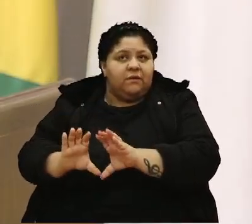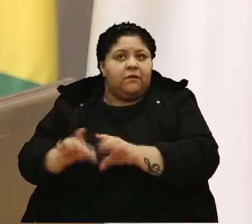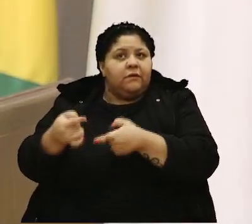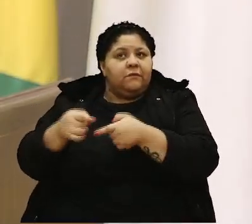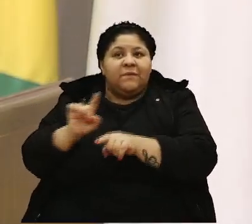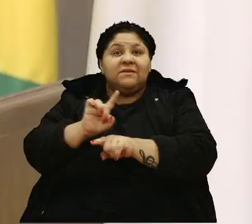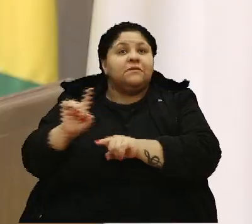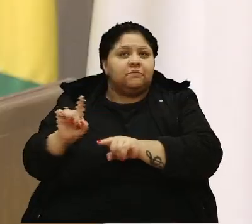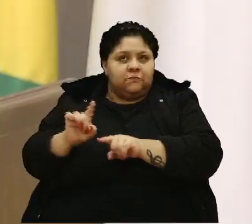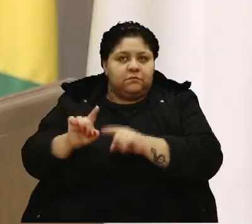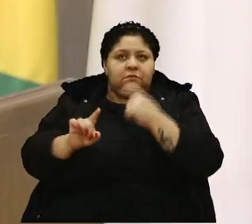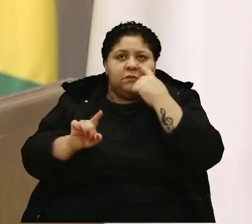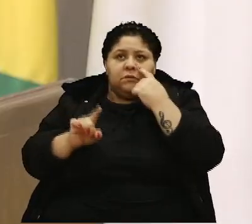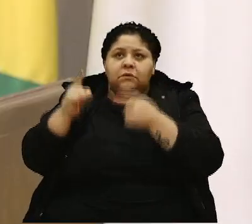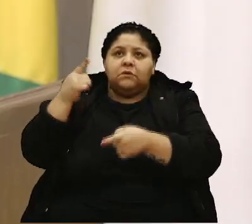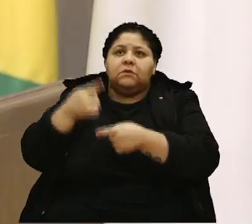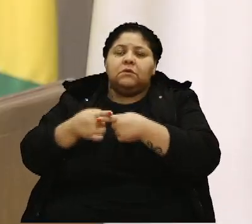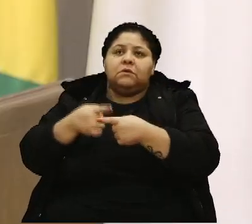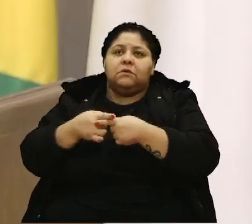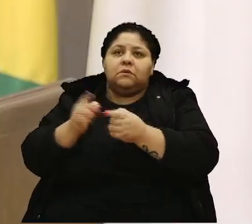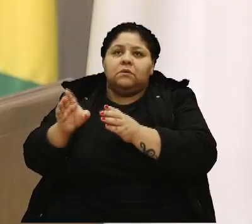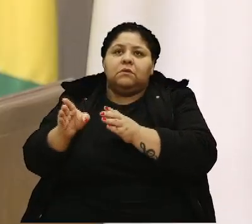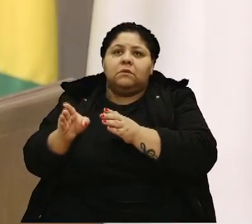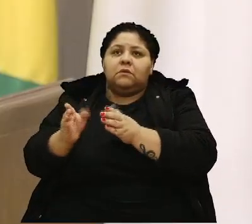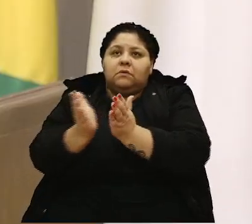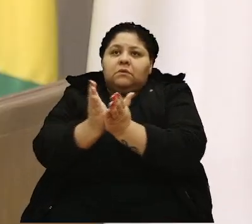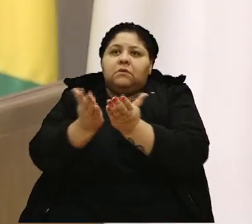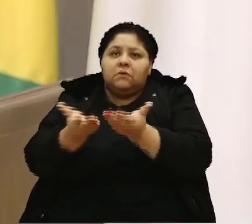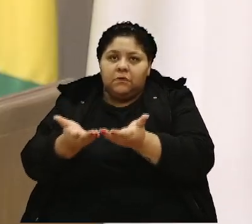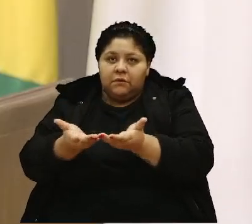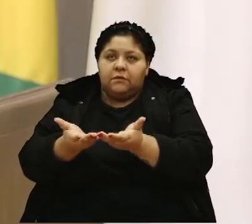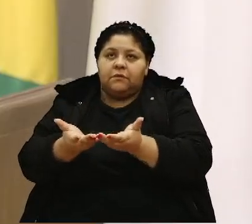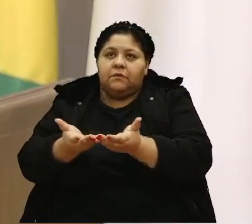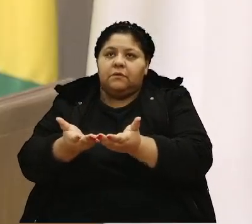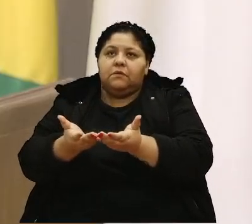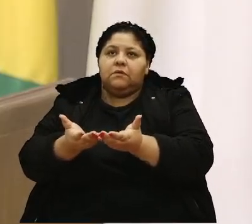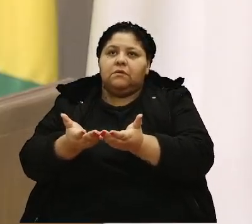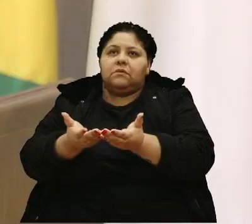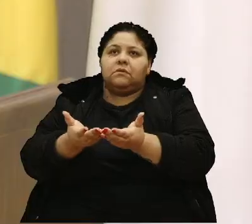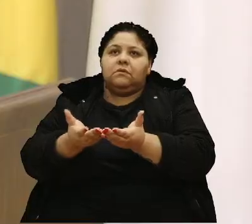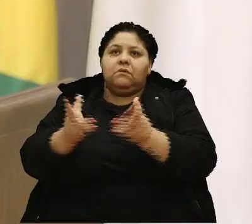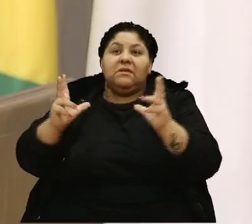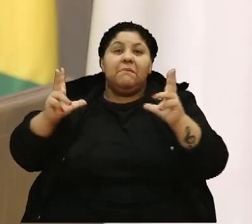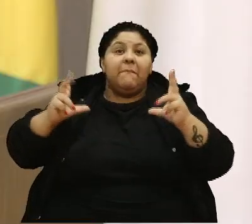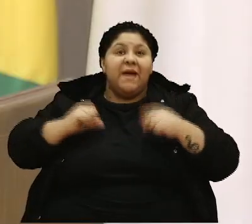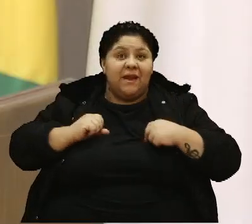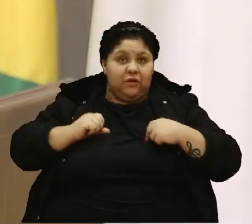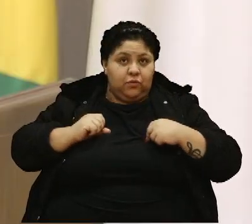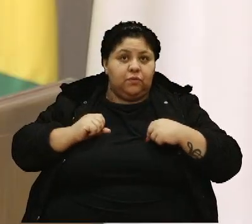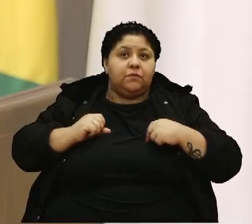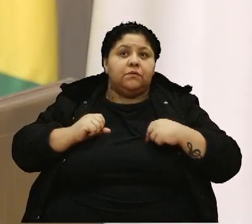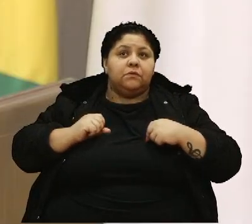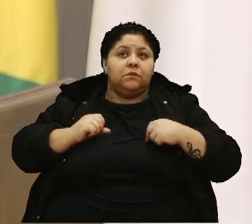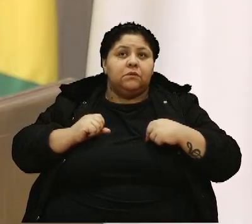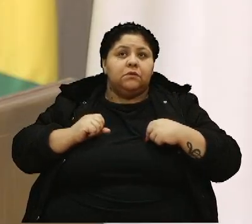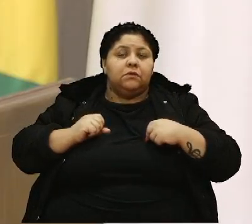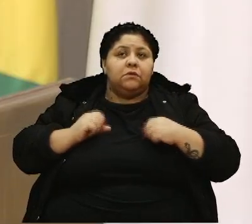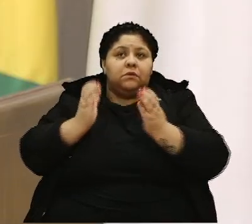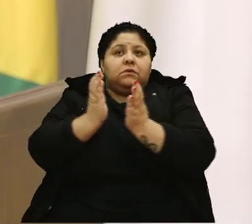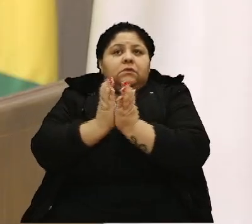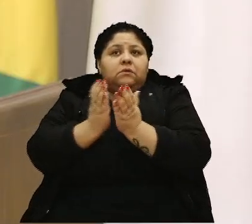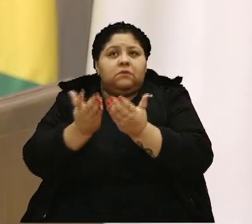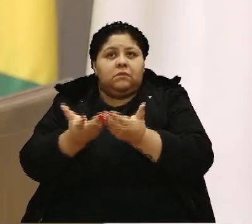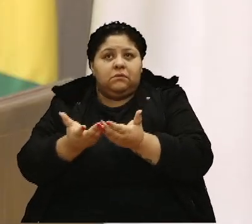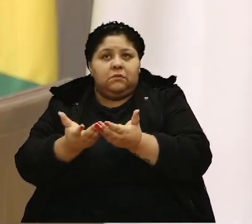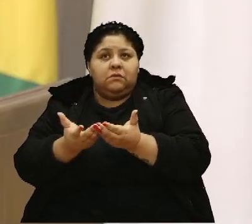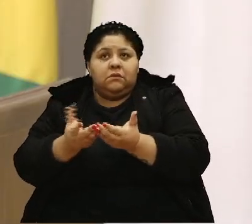não é isso, porque daí vai para a comissão, ele vai para a comissão de mérito, a comissão de mérito